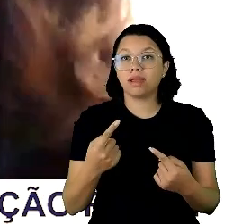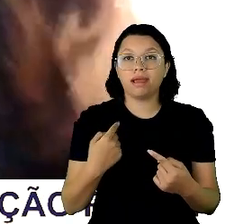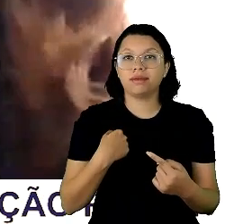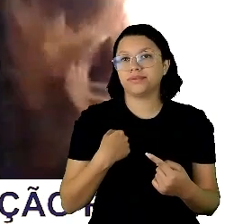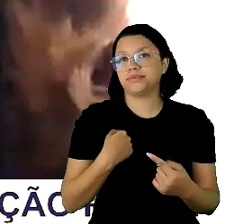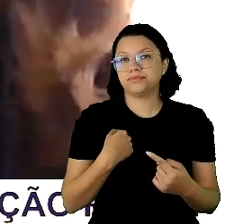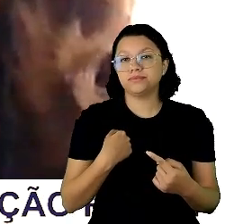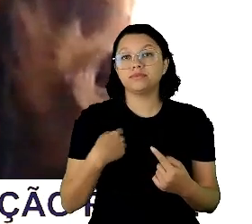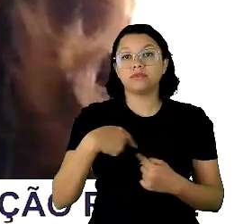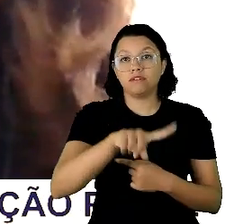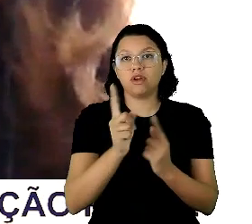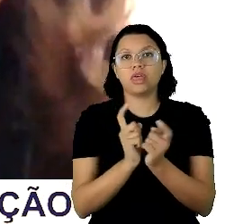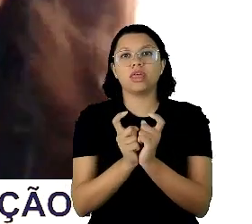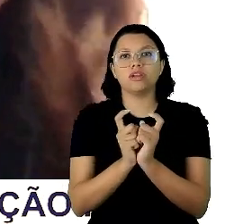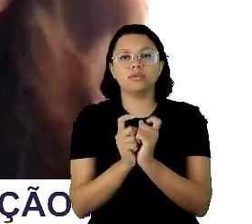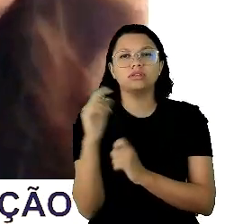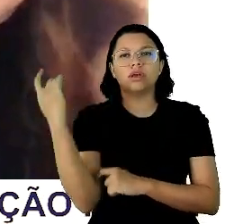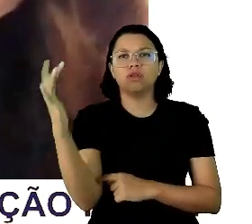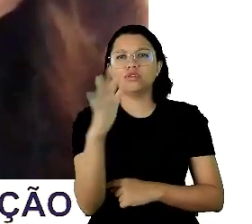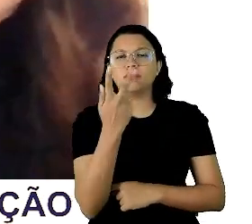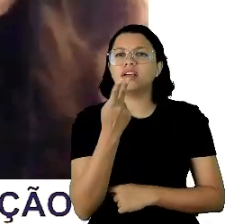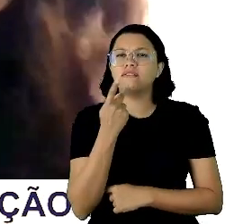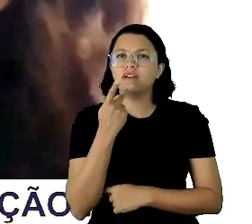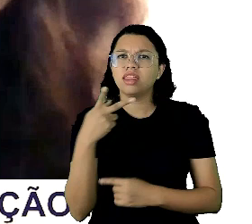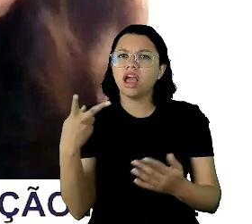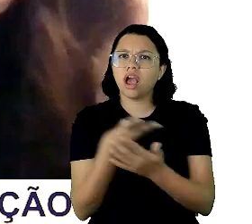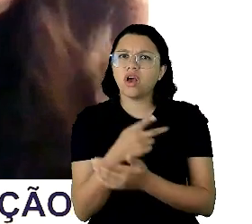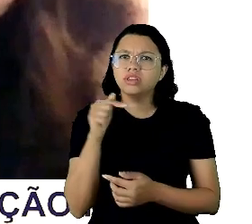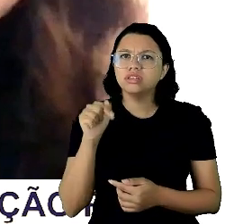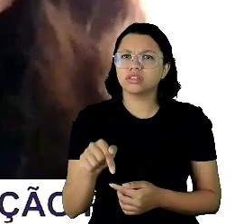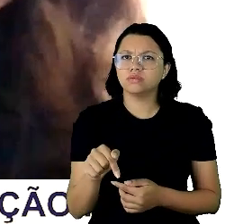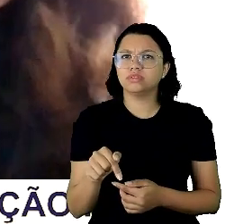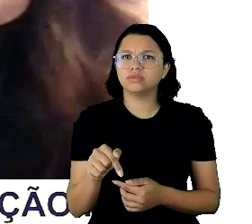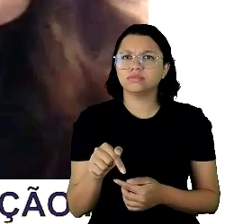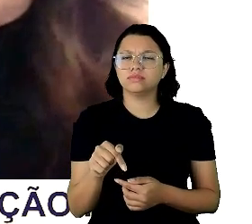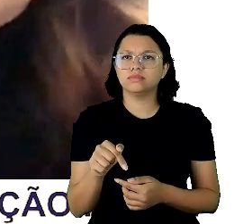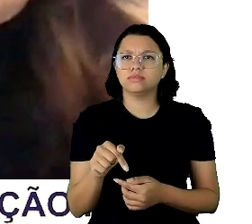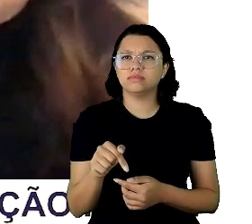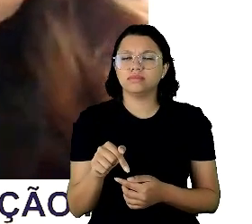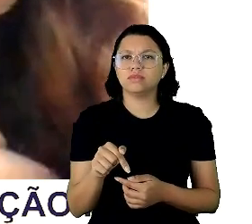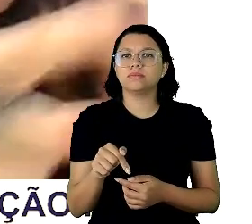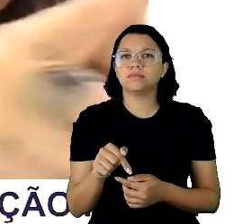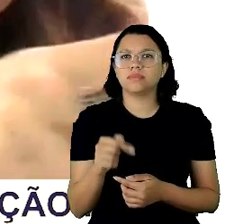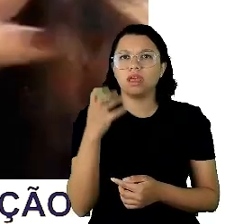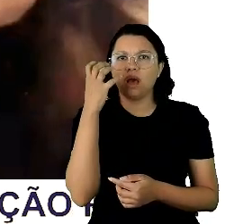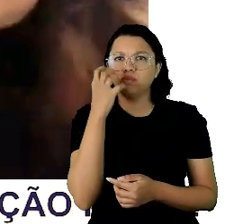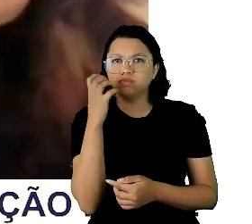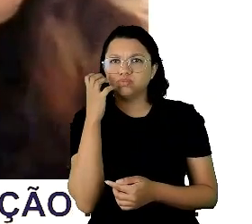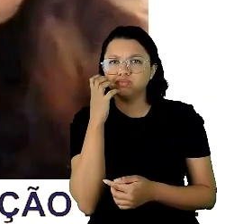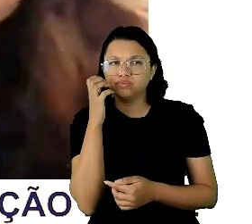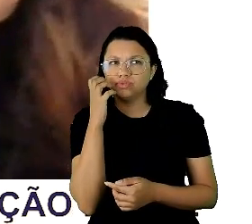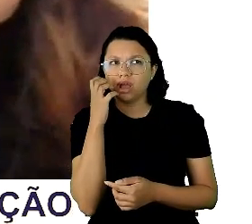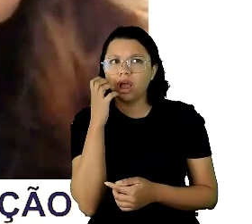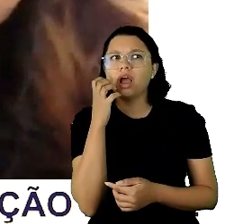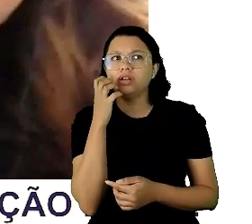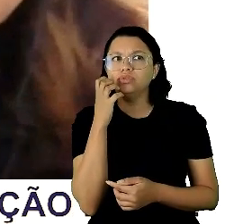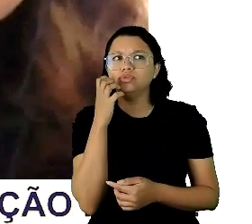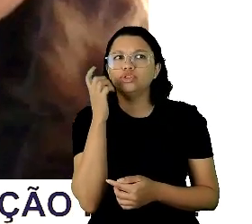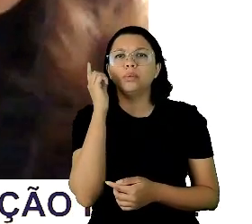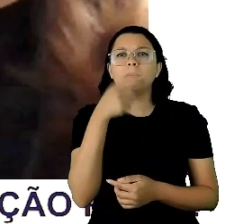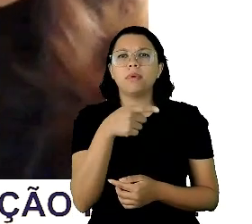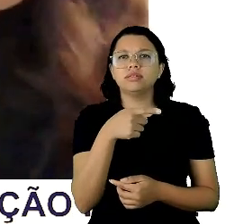Eu fui lá na administração do parque e falei, aconteceu isso, isso, isso, isso. Aí eles passaram o rádio e mandaram os caras irem